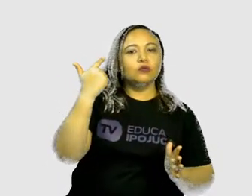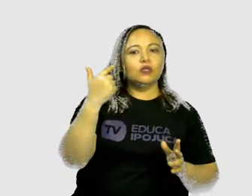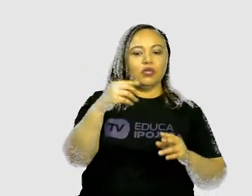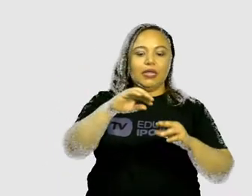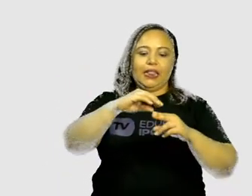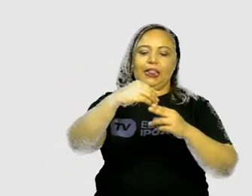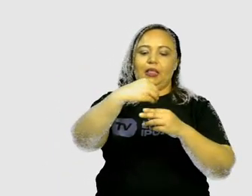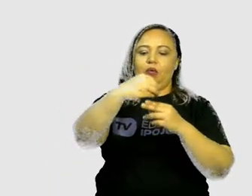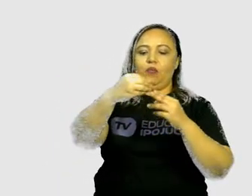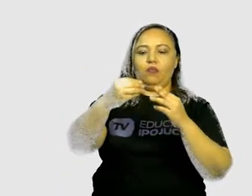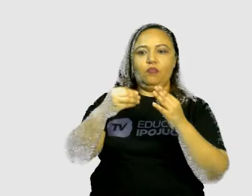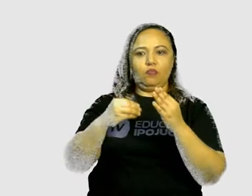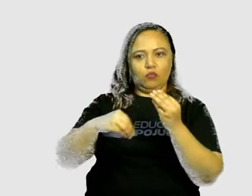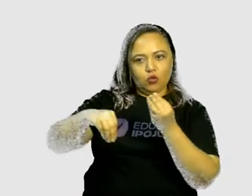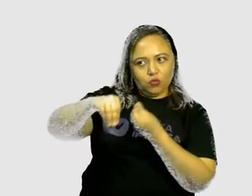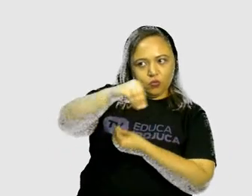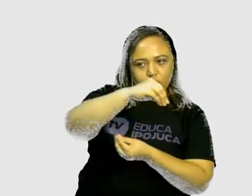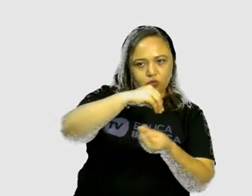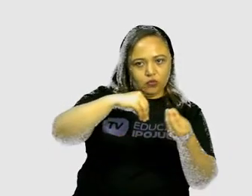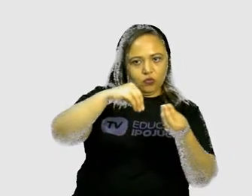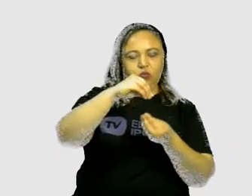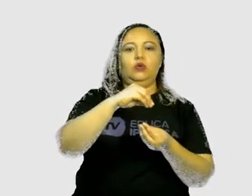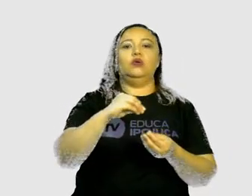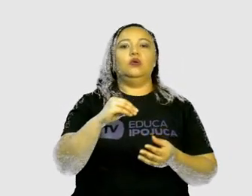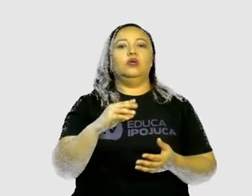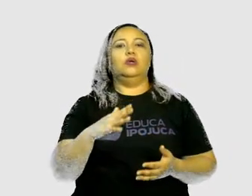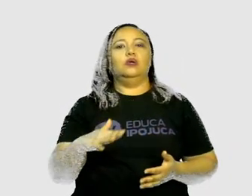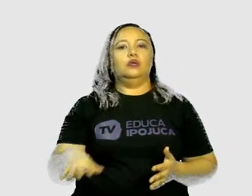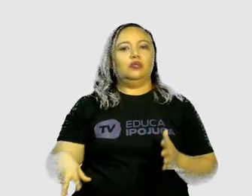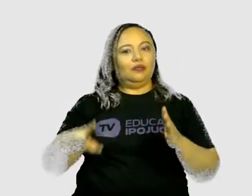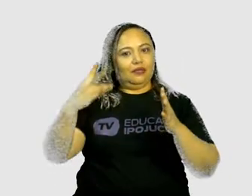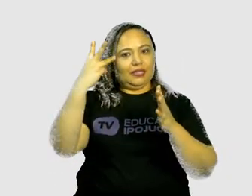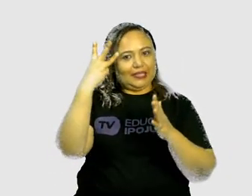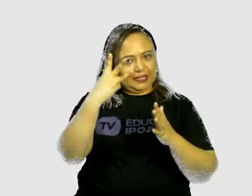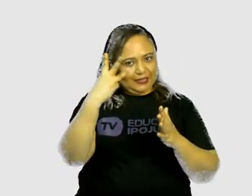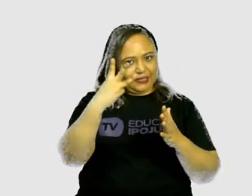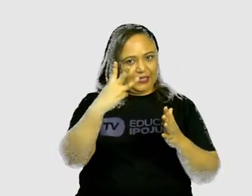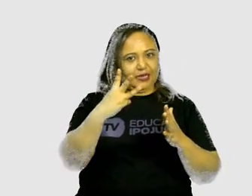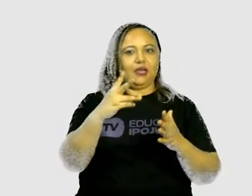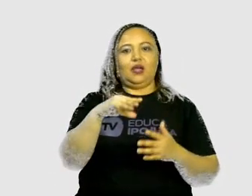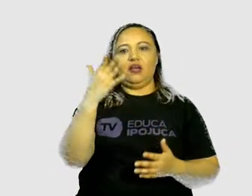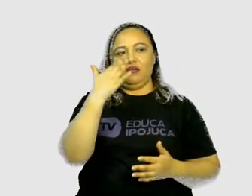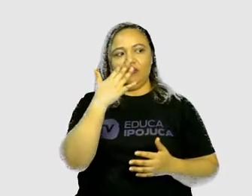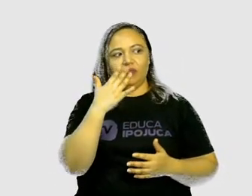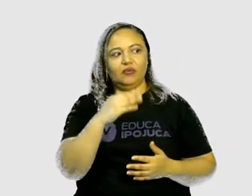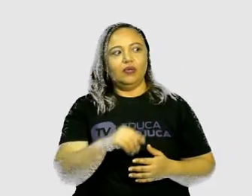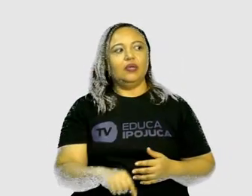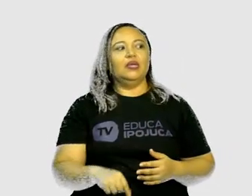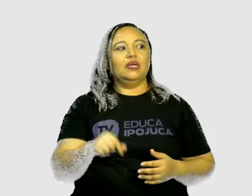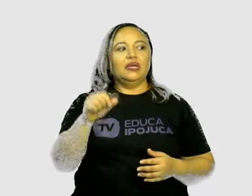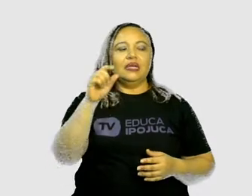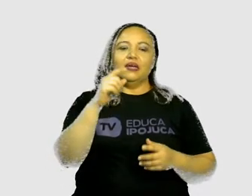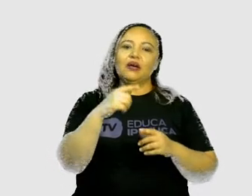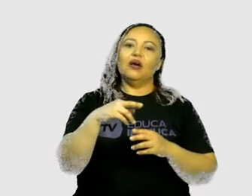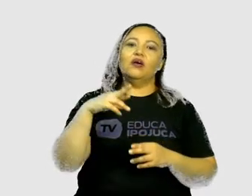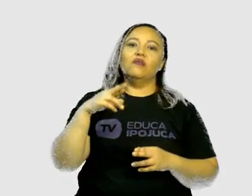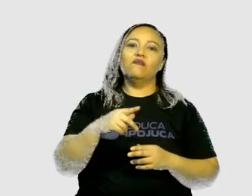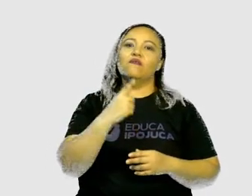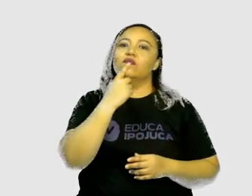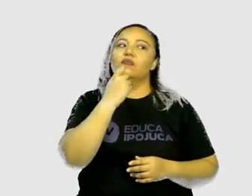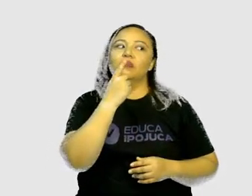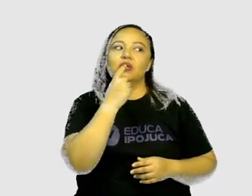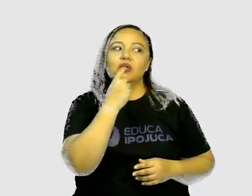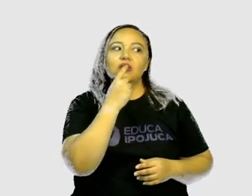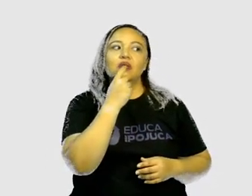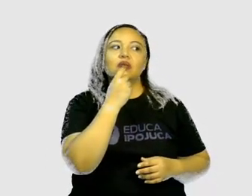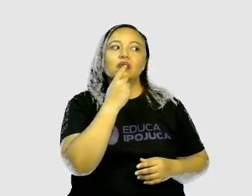fica amarelo enverdeado. É magenta ou vermelho, mais laranja é igual